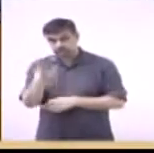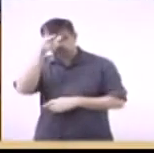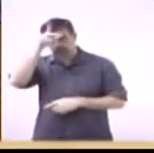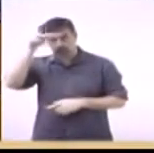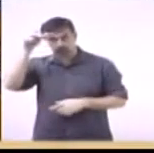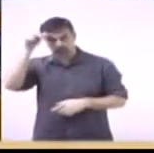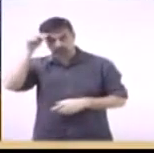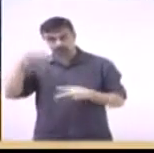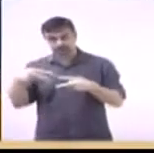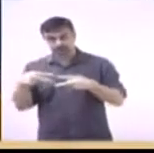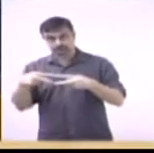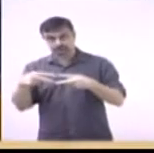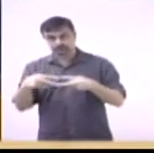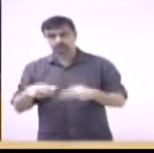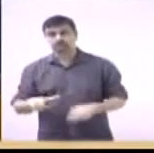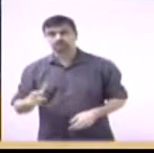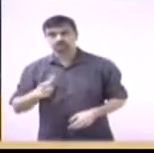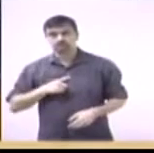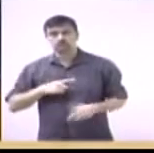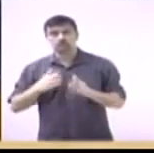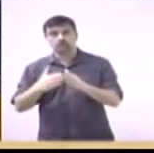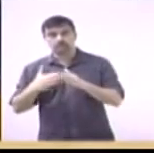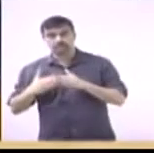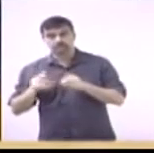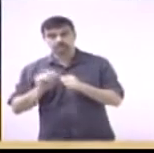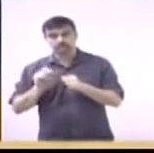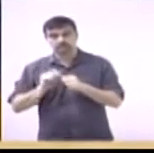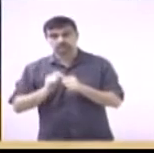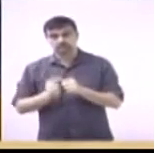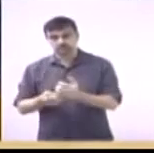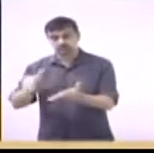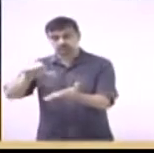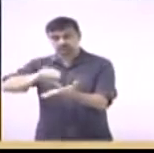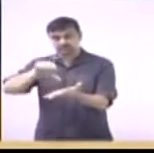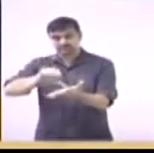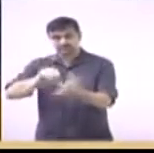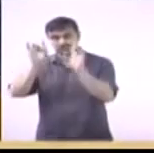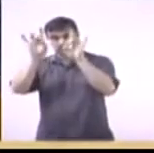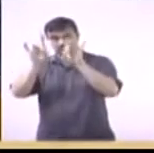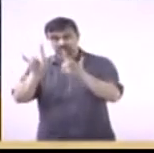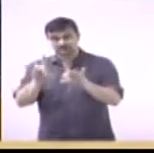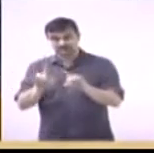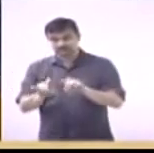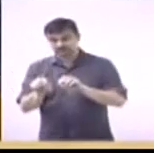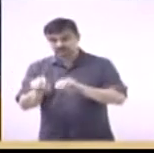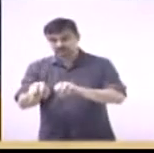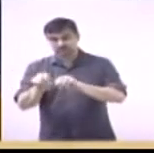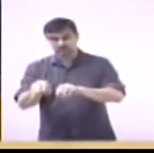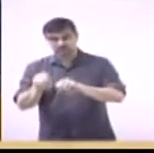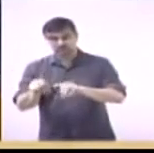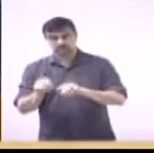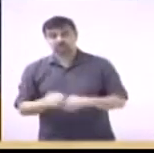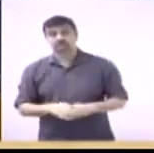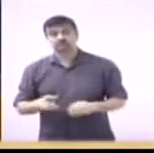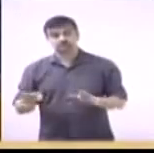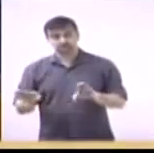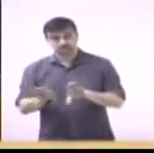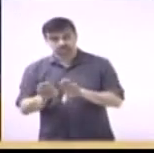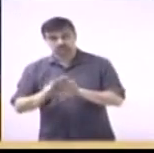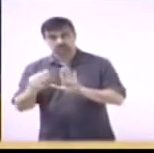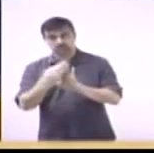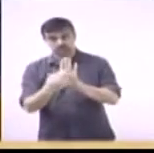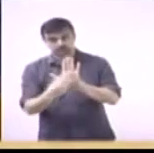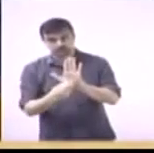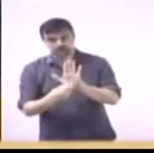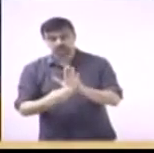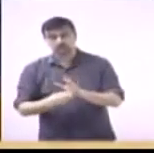aí, a minha solicitação do Centro de Referência para a Educação Especial, ele está previsto no plano, inclusive previsto